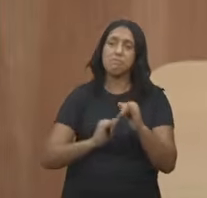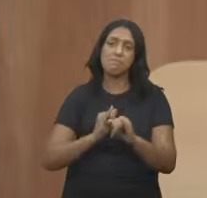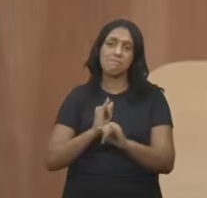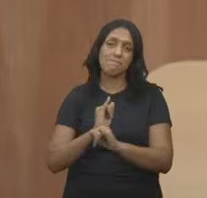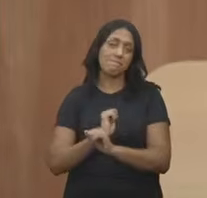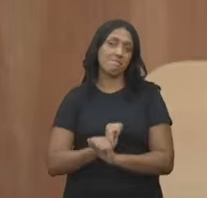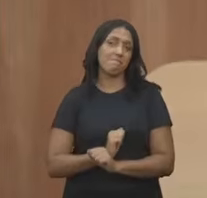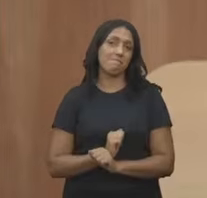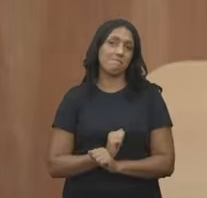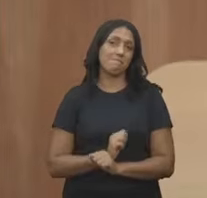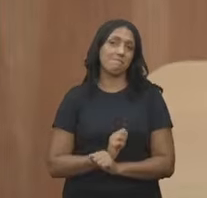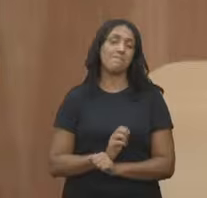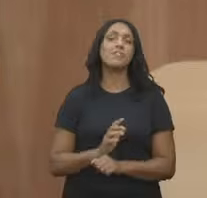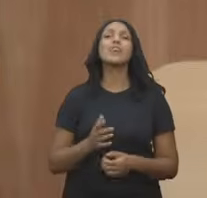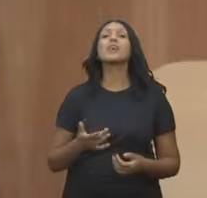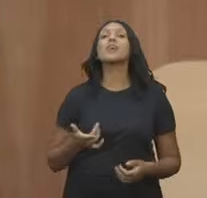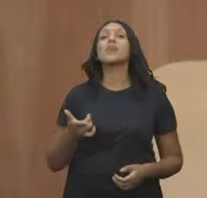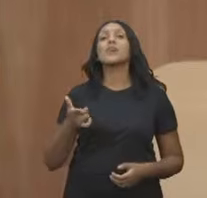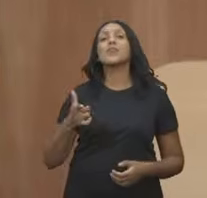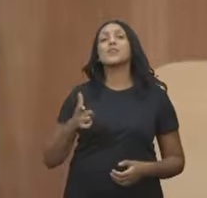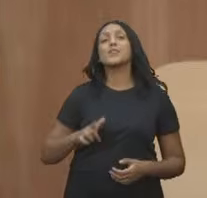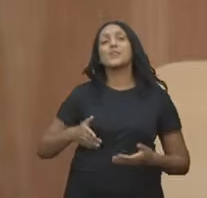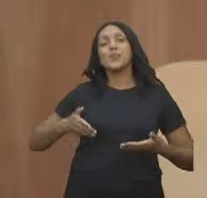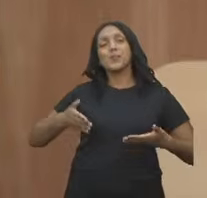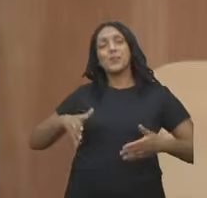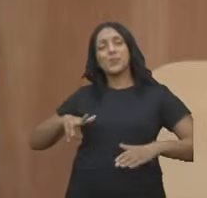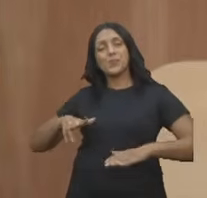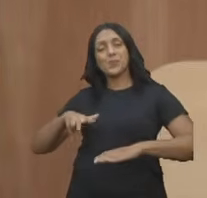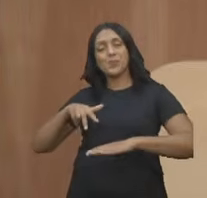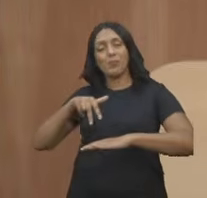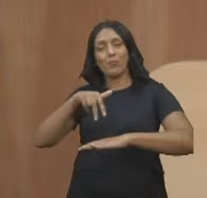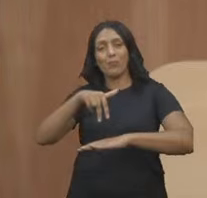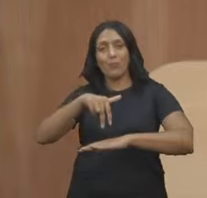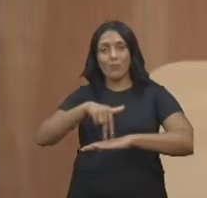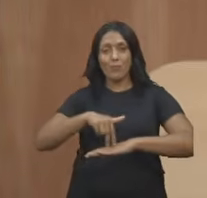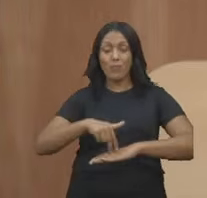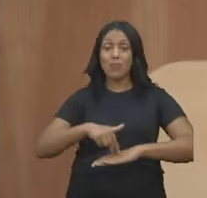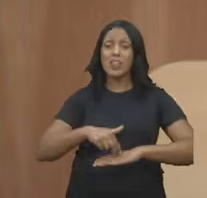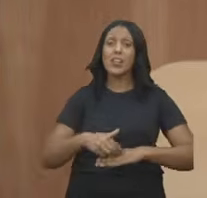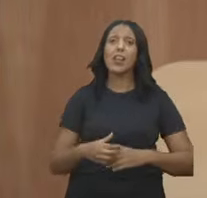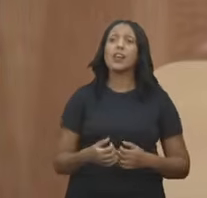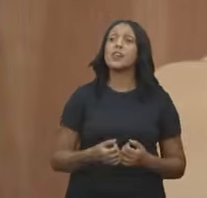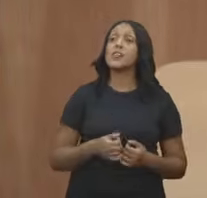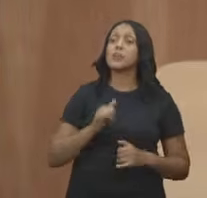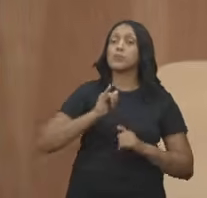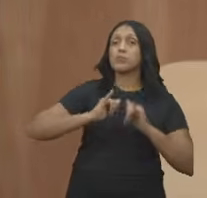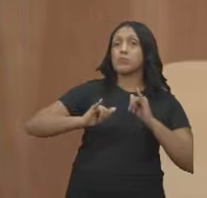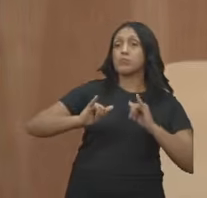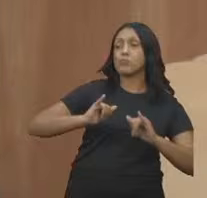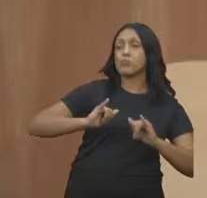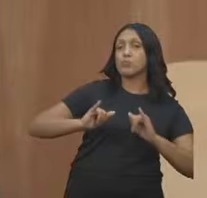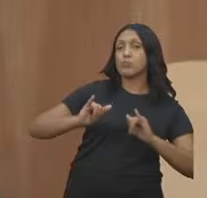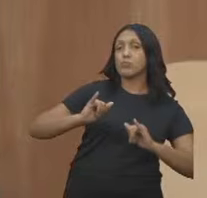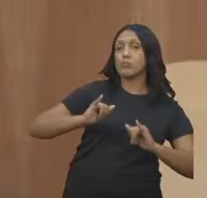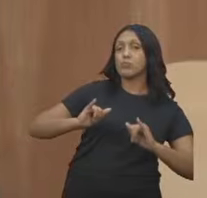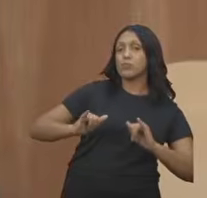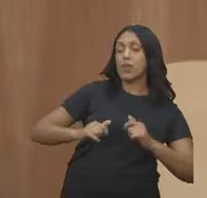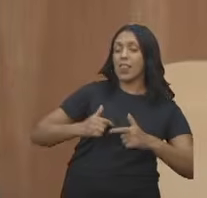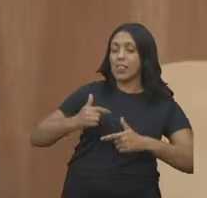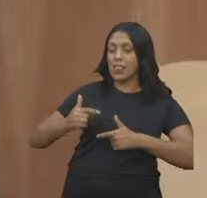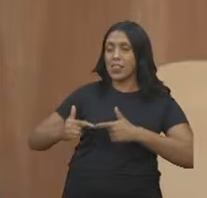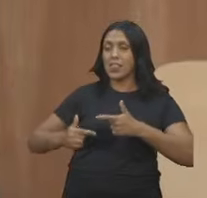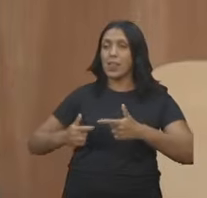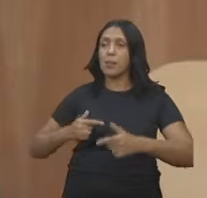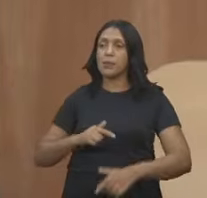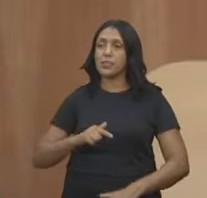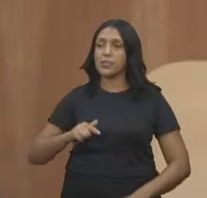aqui da tribuna para contar um pouco dos trabalhos dessa semana. Como de costume, eu quero mostrar as estatísticas das nossas semanas.